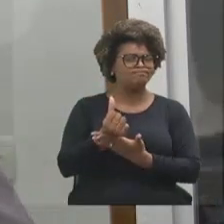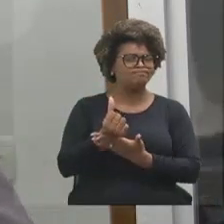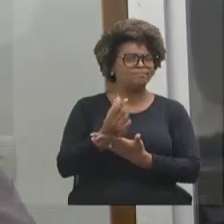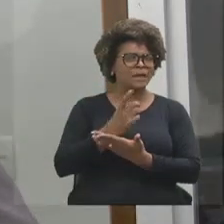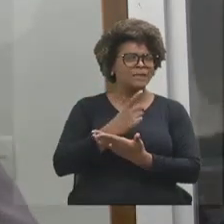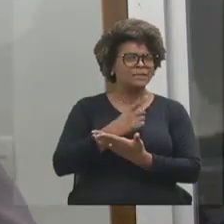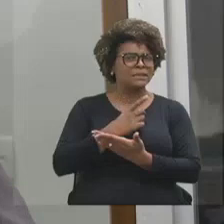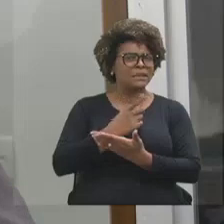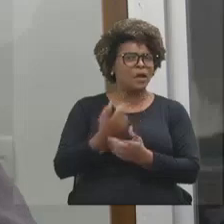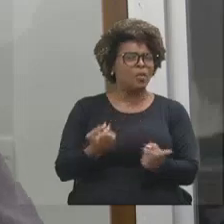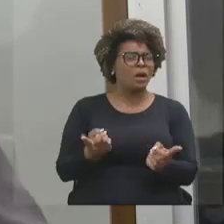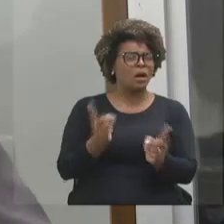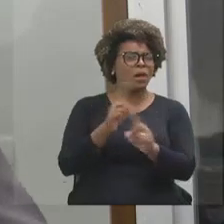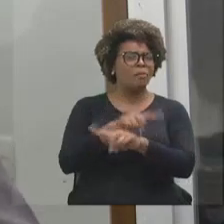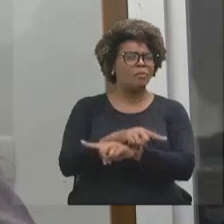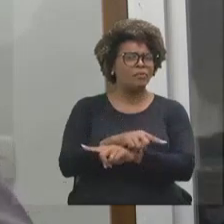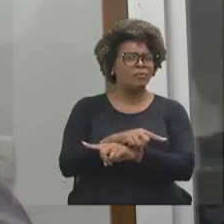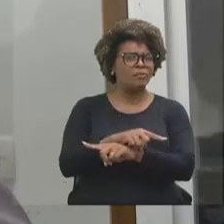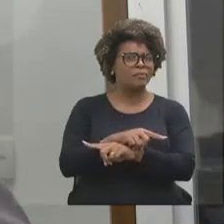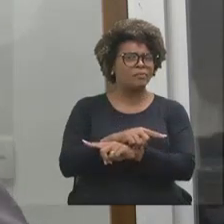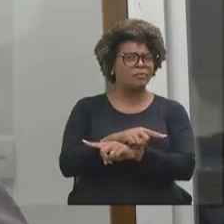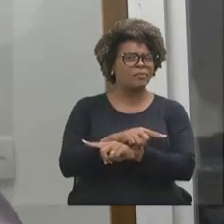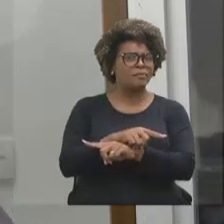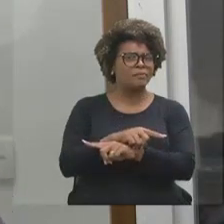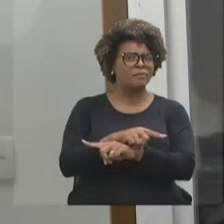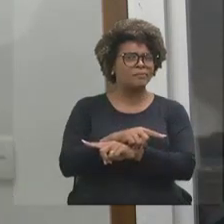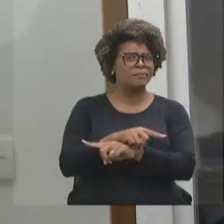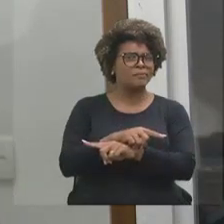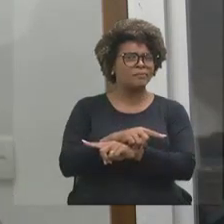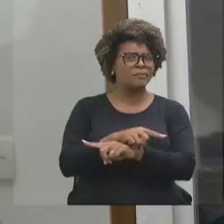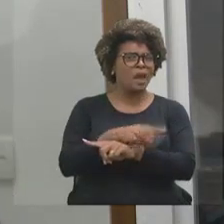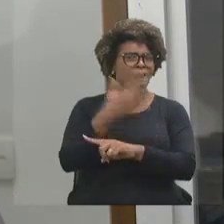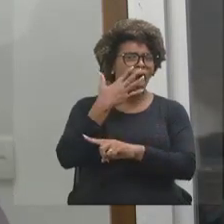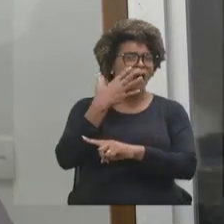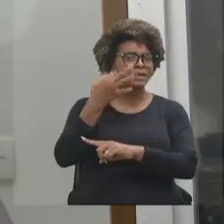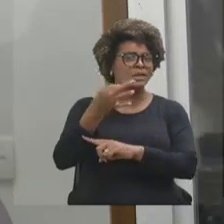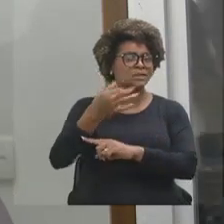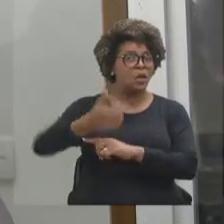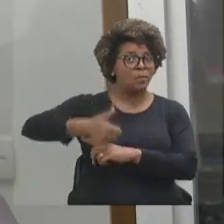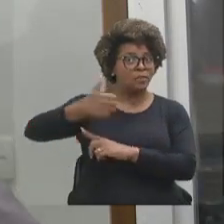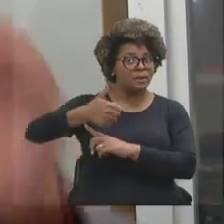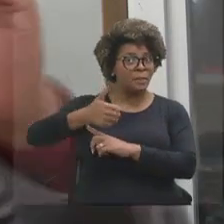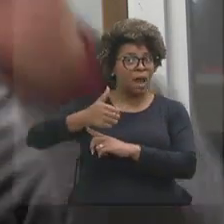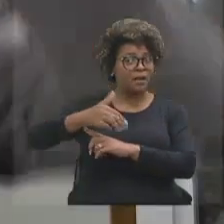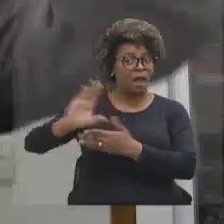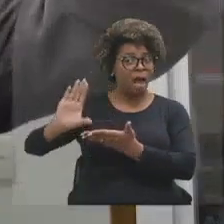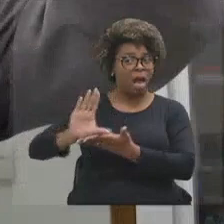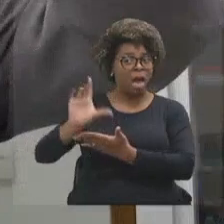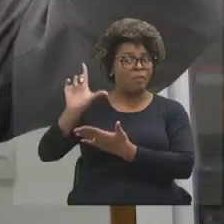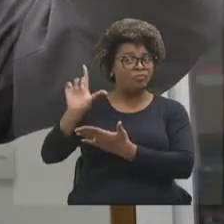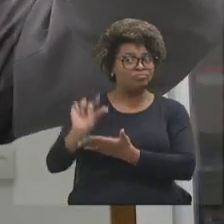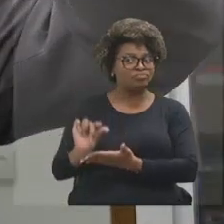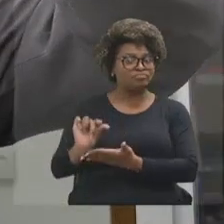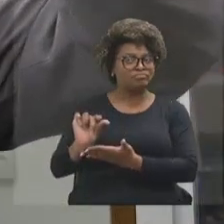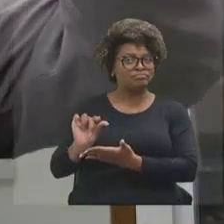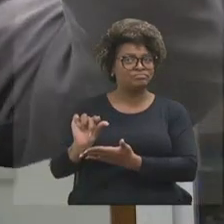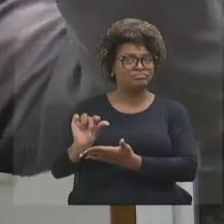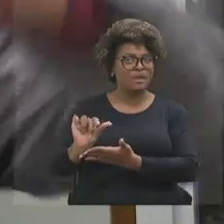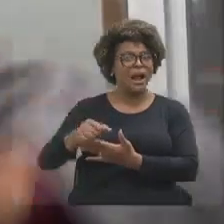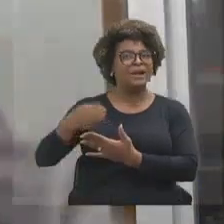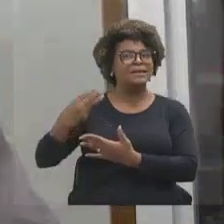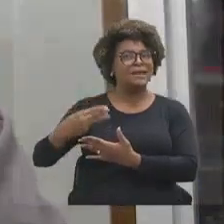dessa dessa pirâmide atenção primária recebe menos recurso do que a secundária terciária